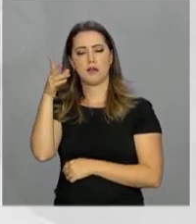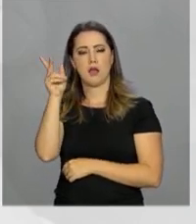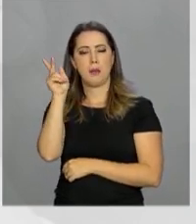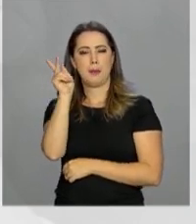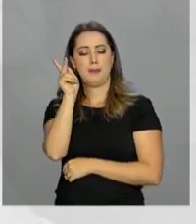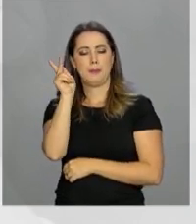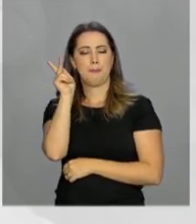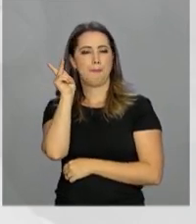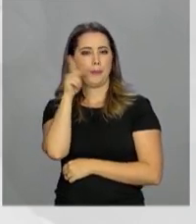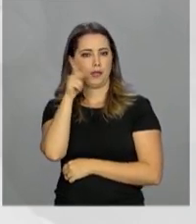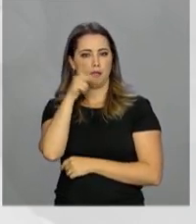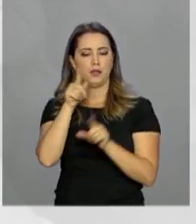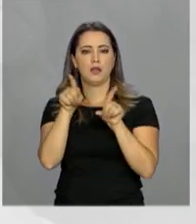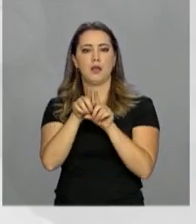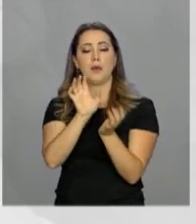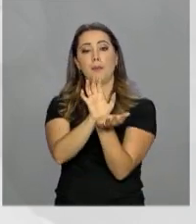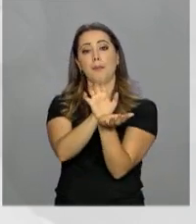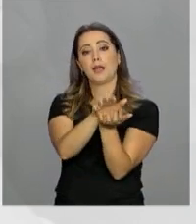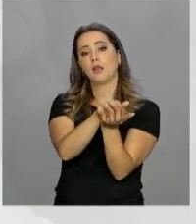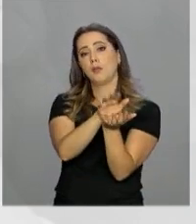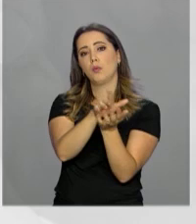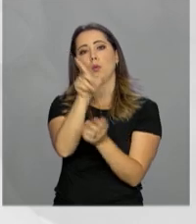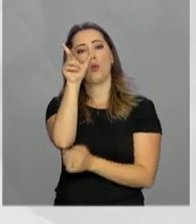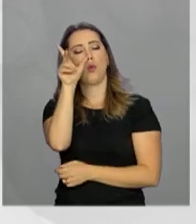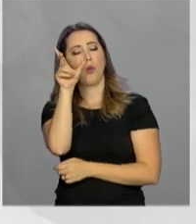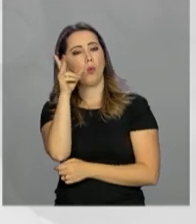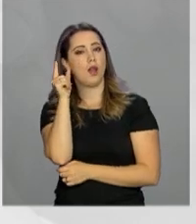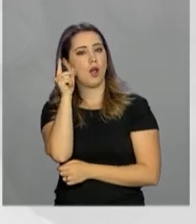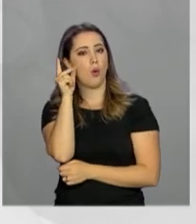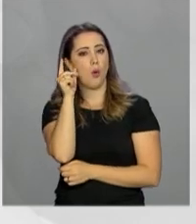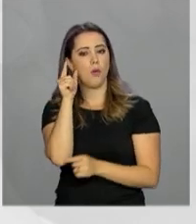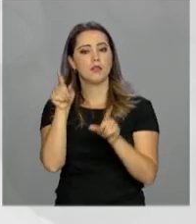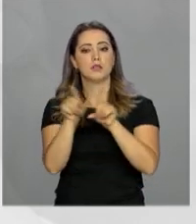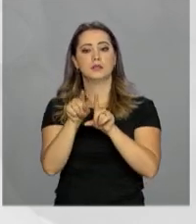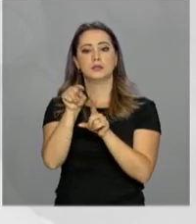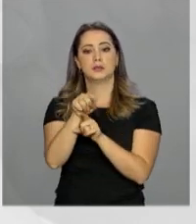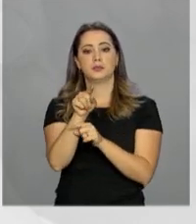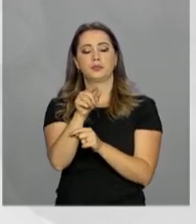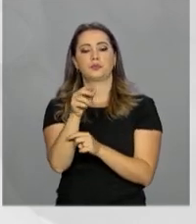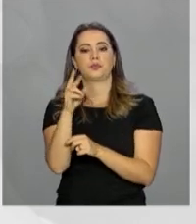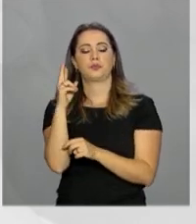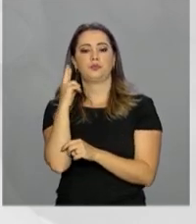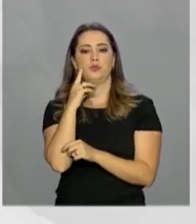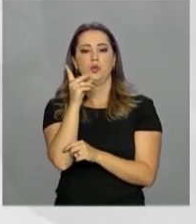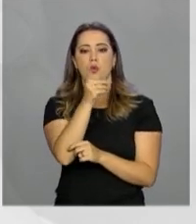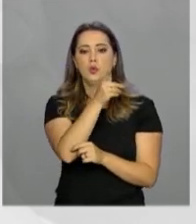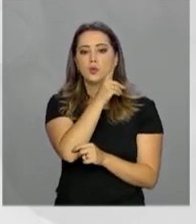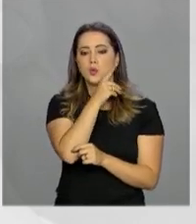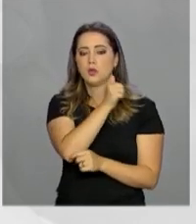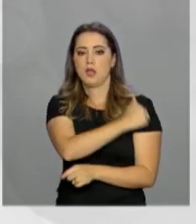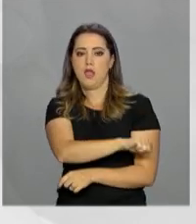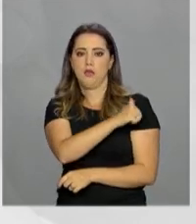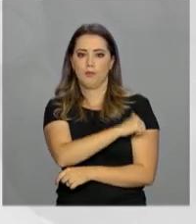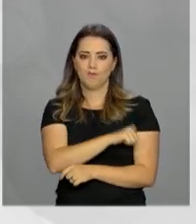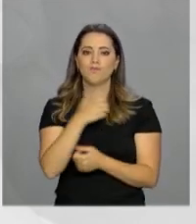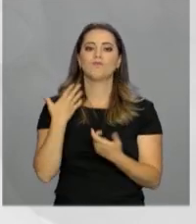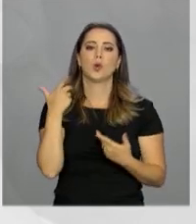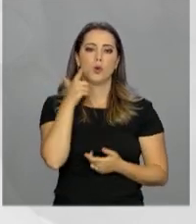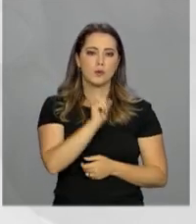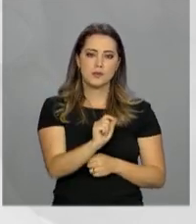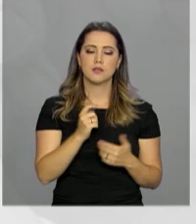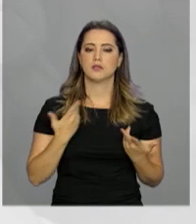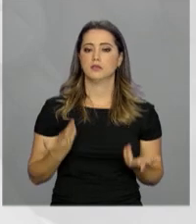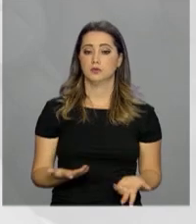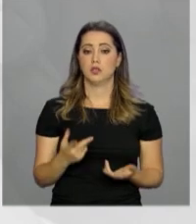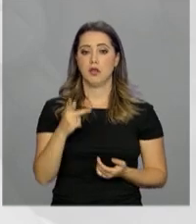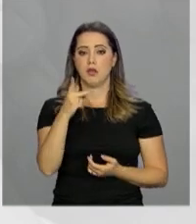pernambuco alagoas rondônia e rio de janeiro conseguiram atingir a cobertura vacinal no caso